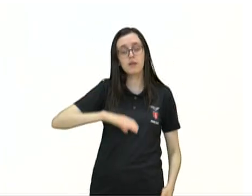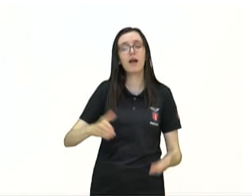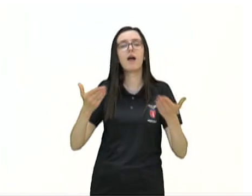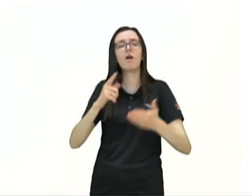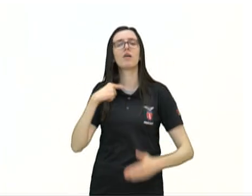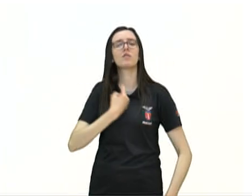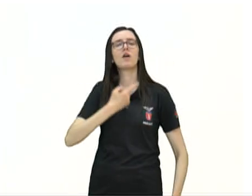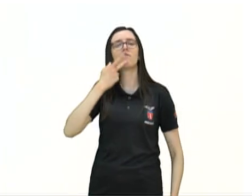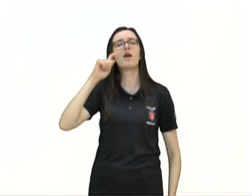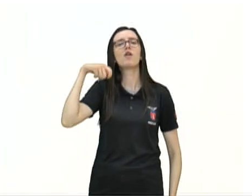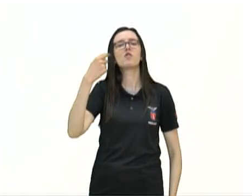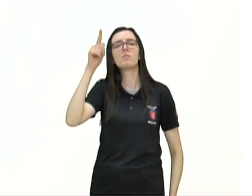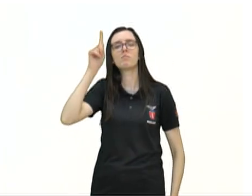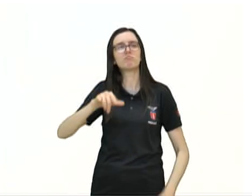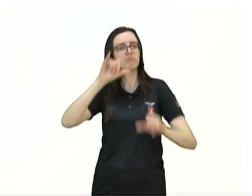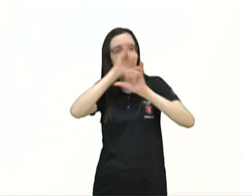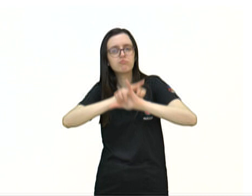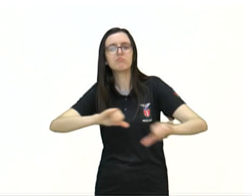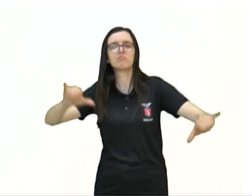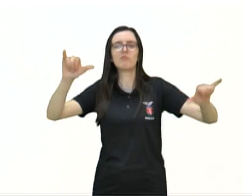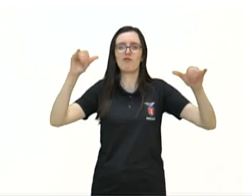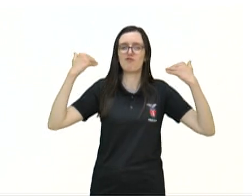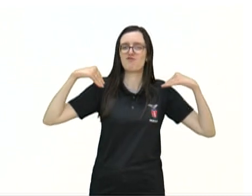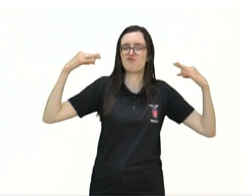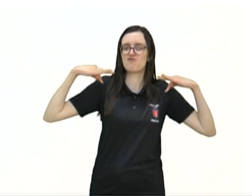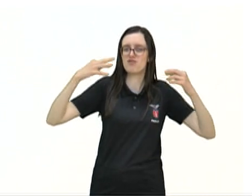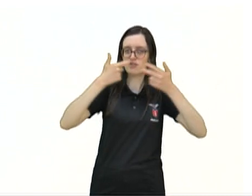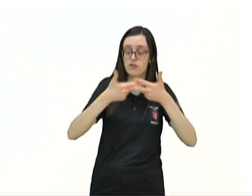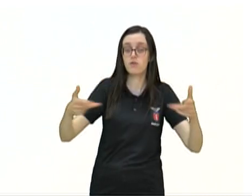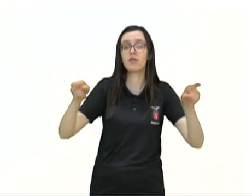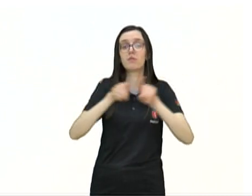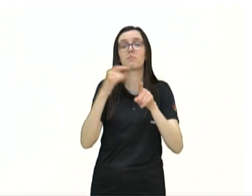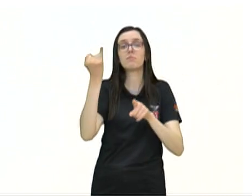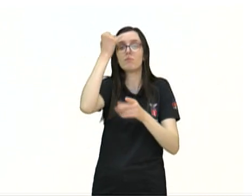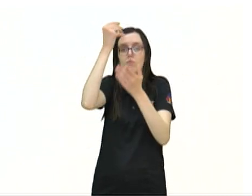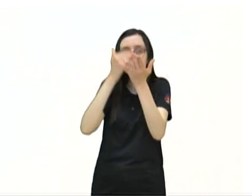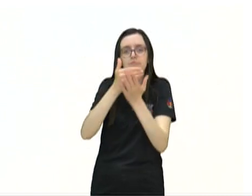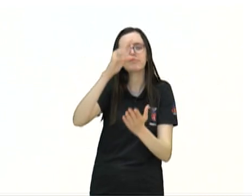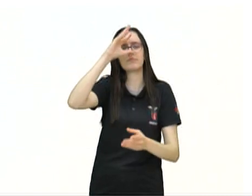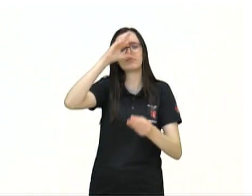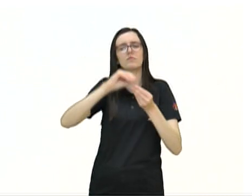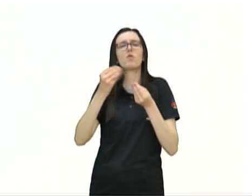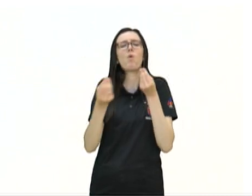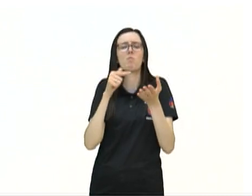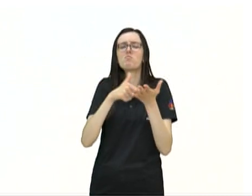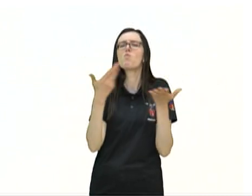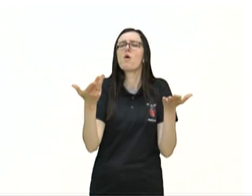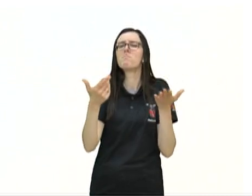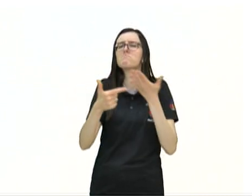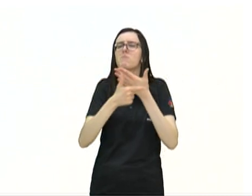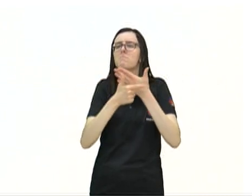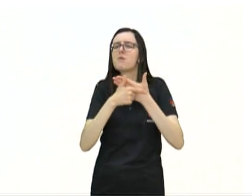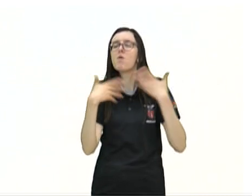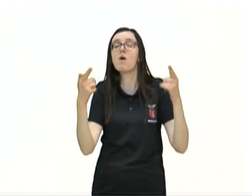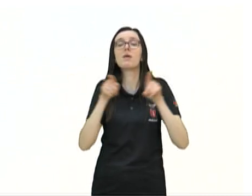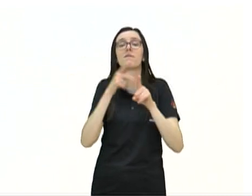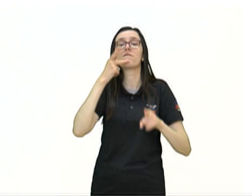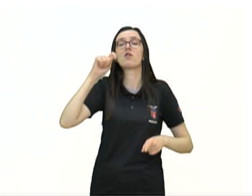falar um pouquinho do folheto turístico e introduzir a compreensão sobre a função dos modos e